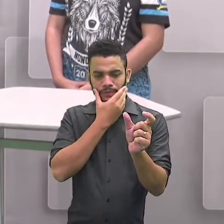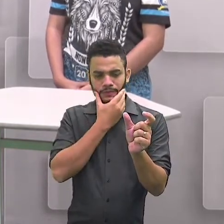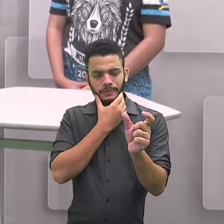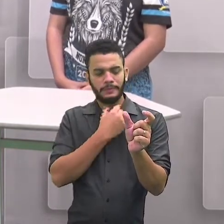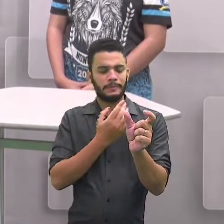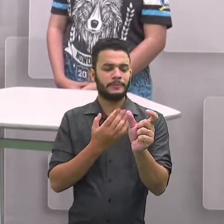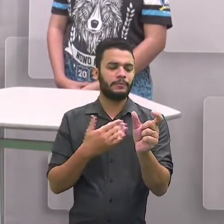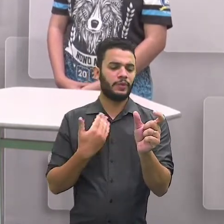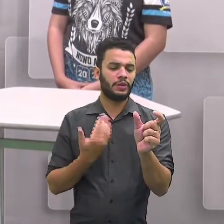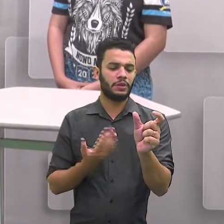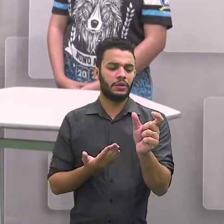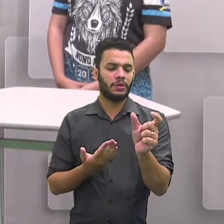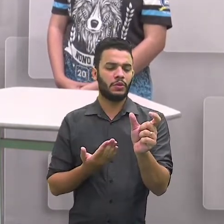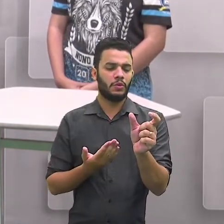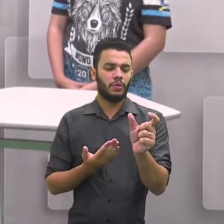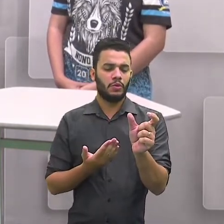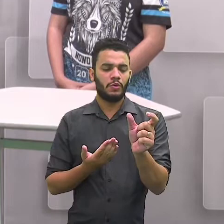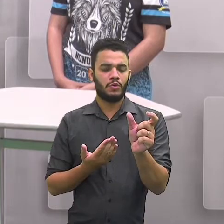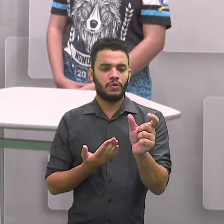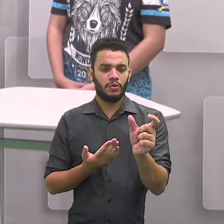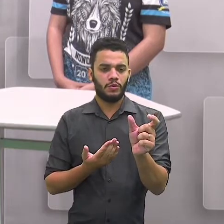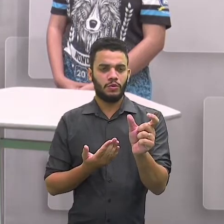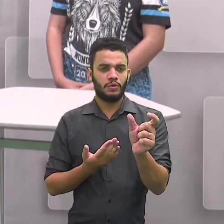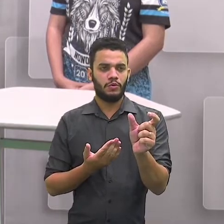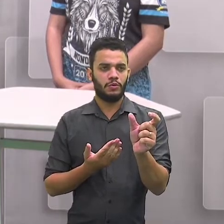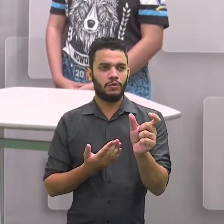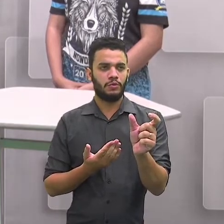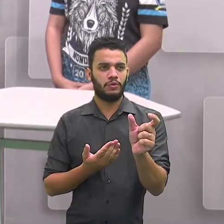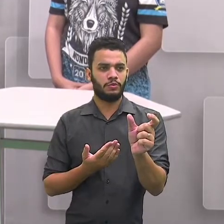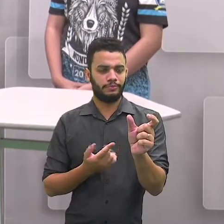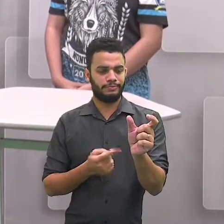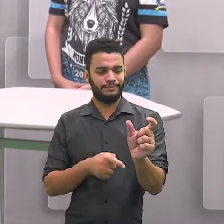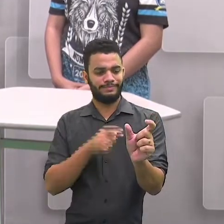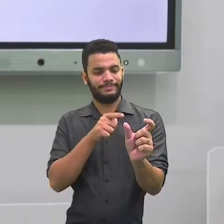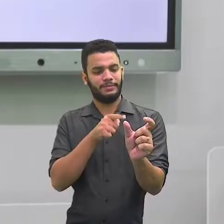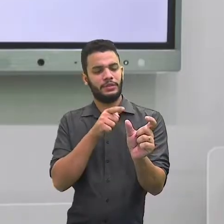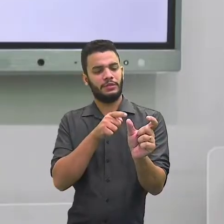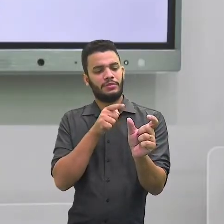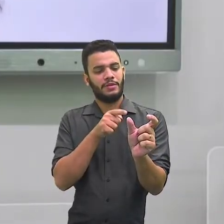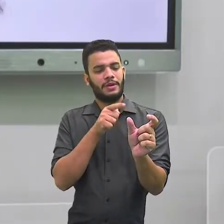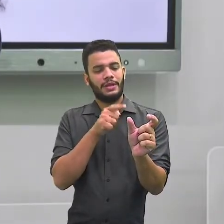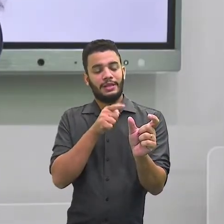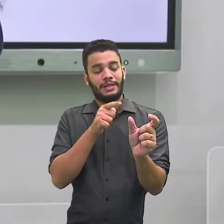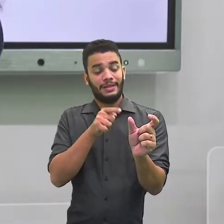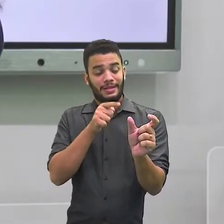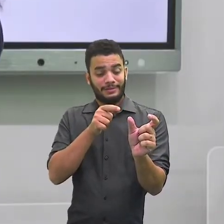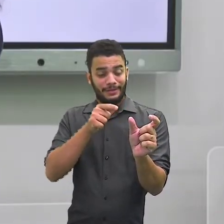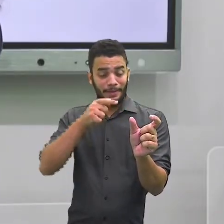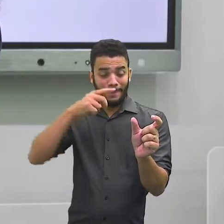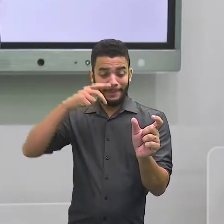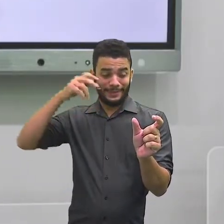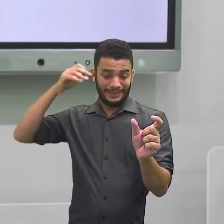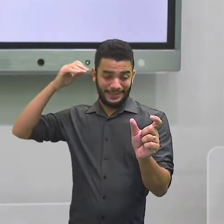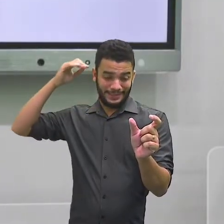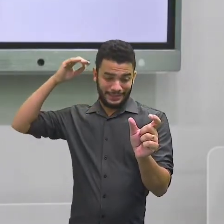Então vamos, né, direto ao resultado. Sua palavra está